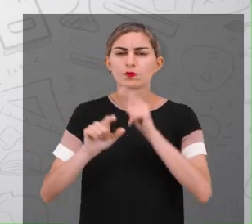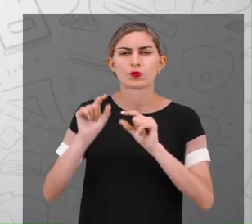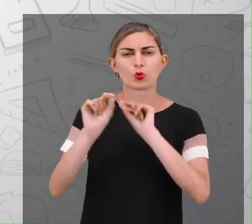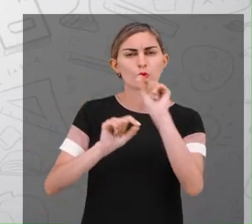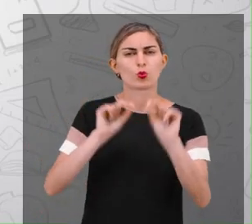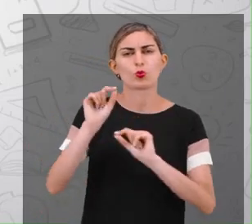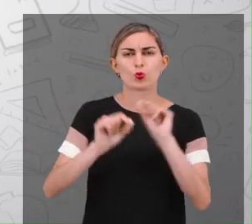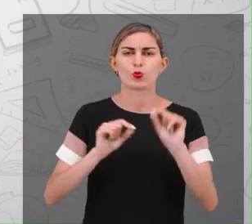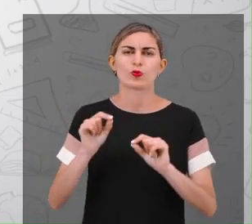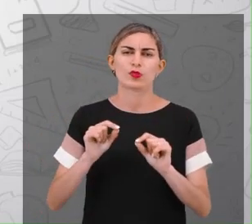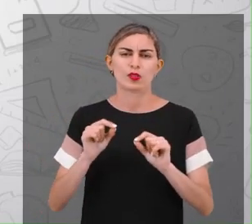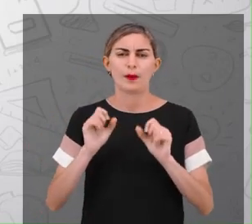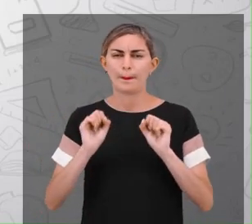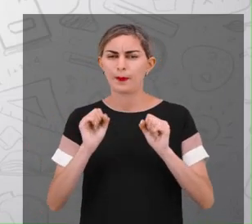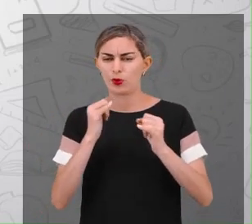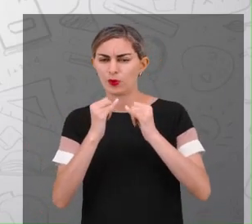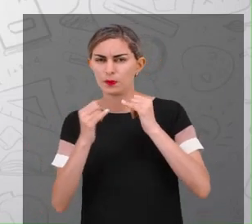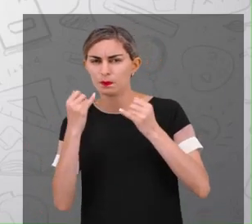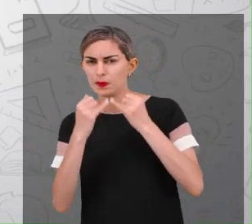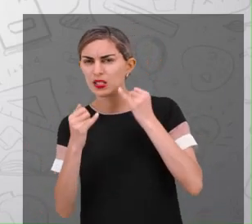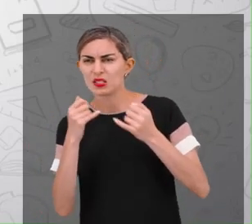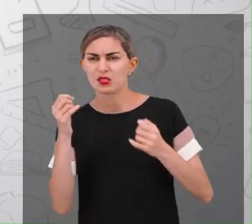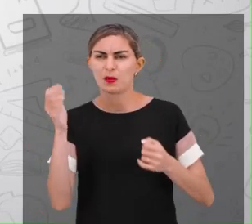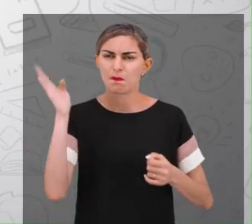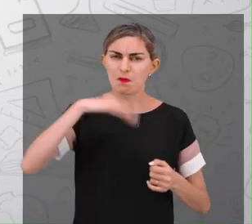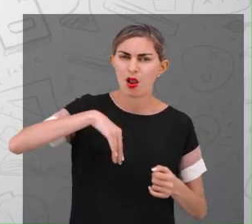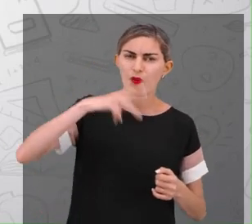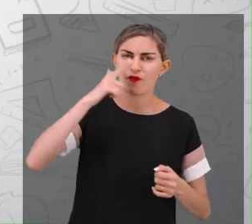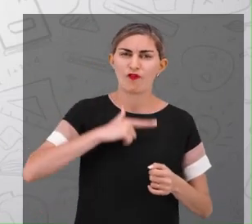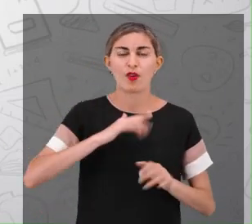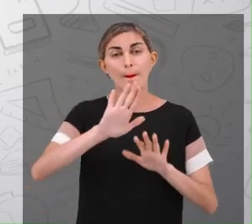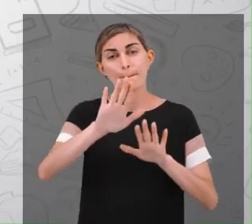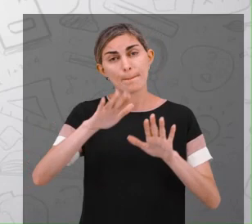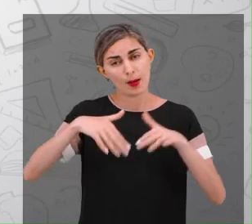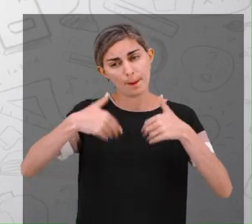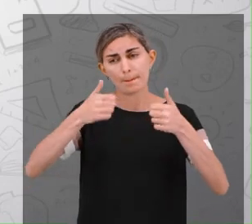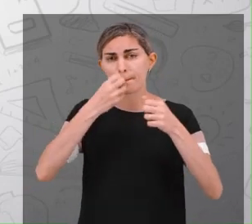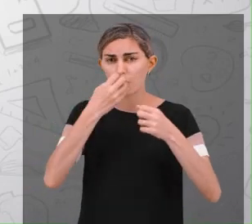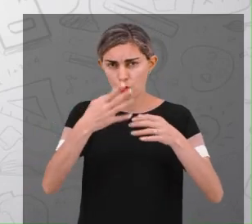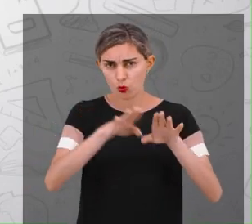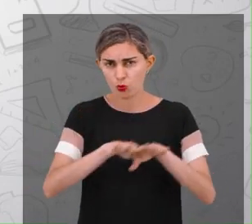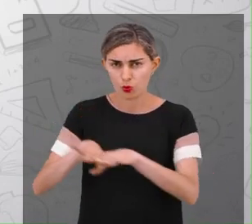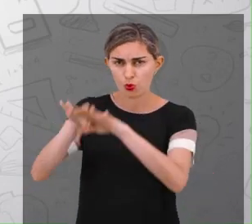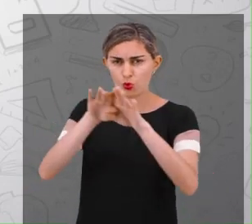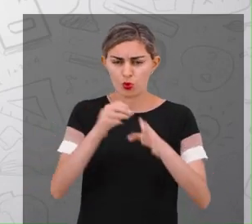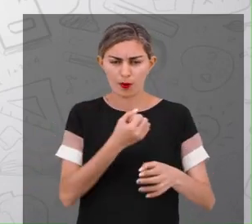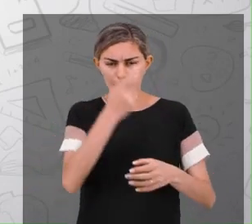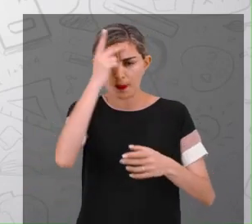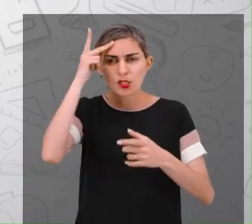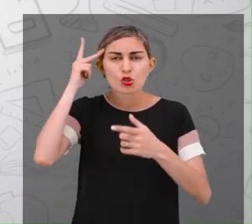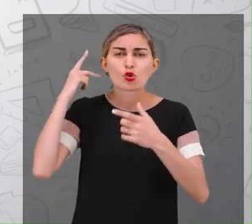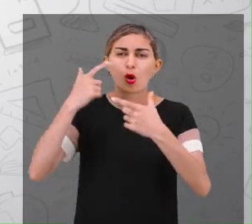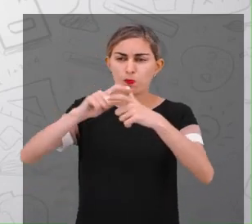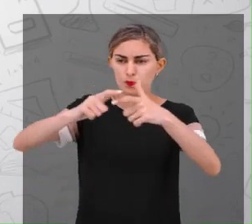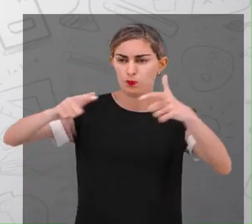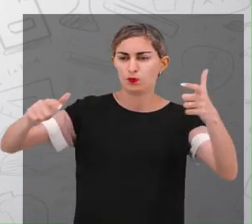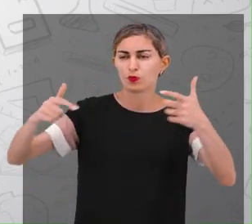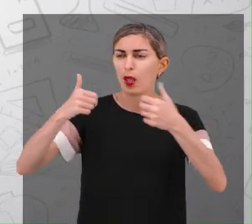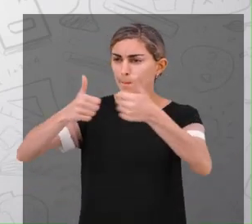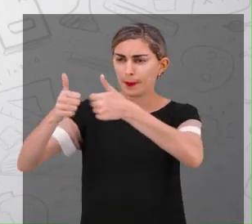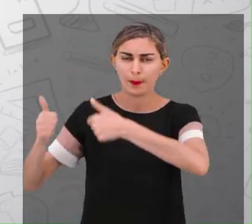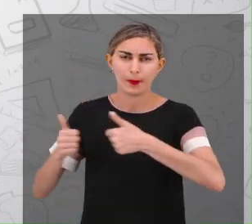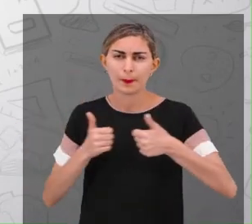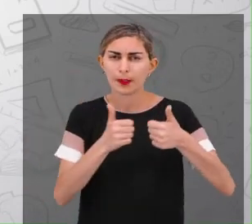Em suma, algo pode parecer mal ou feio, porém se trouxer um bem comum para o maior número de pessoas na sociedade, não há problemas